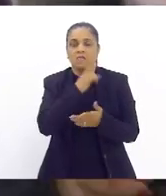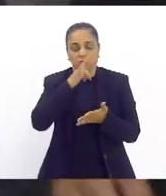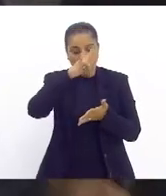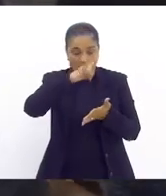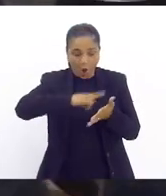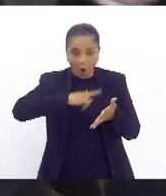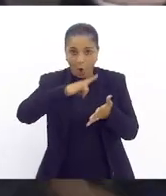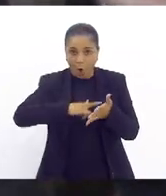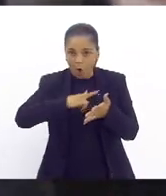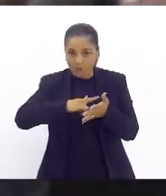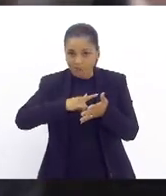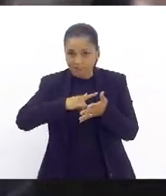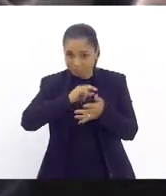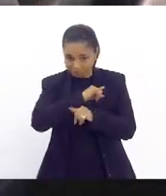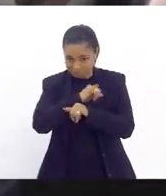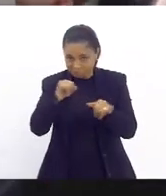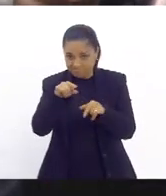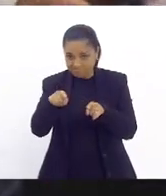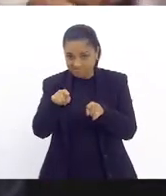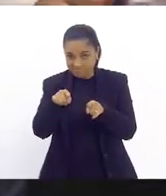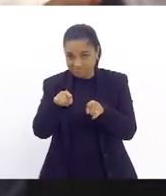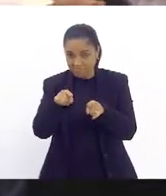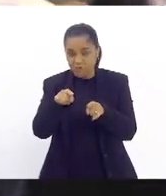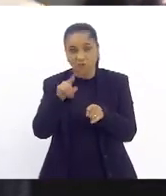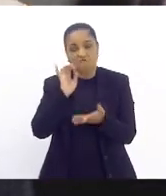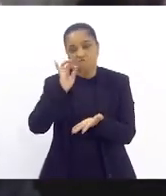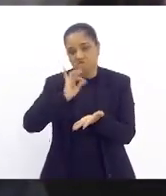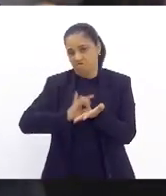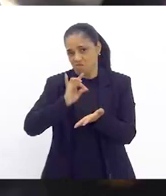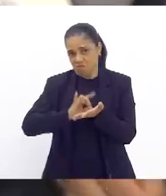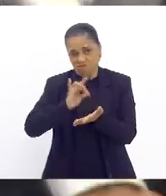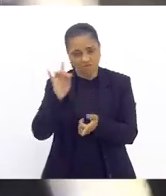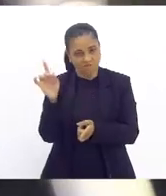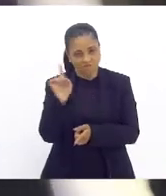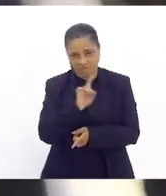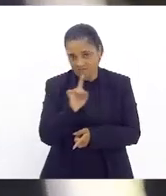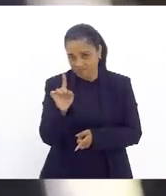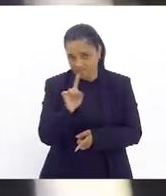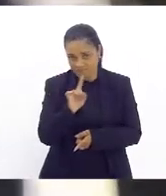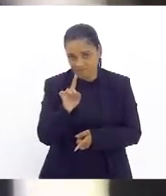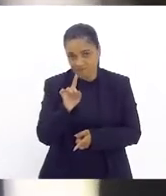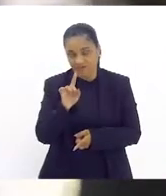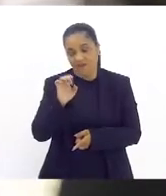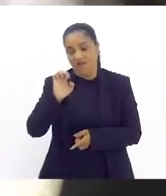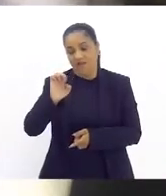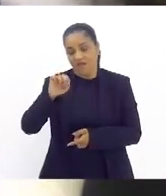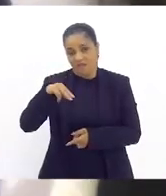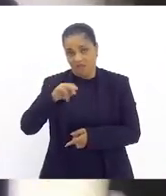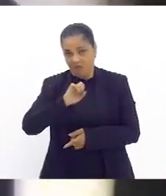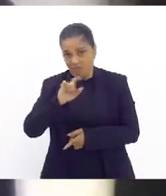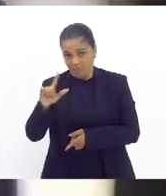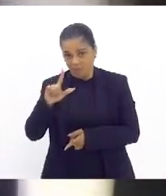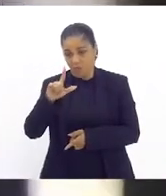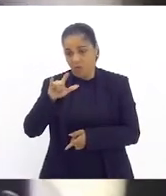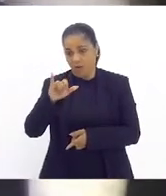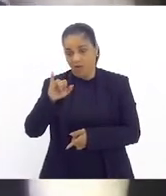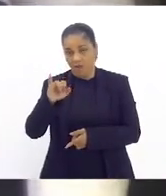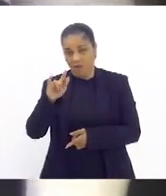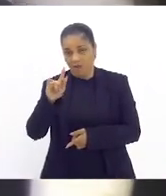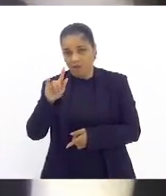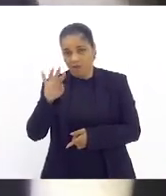para vocês não é verdade que a ele a light não vou chegar lá é conta pra gente não